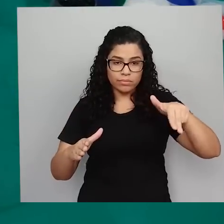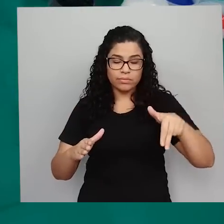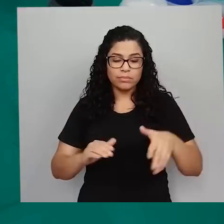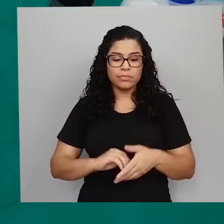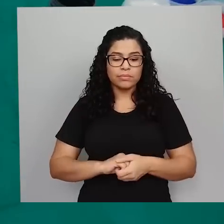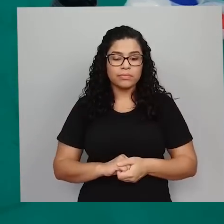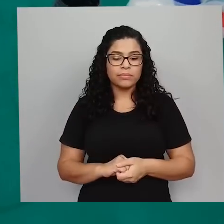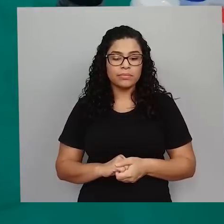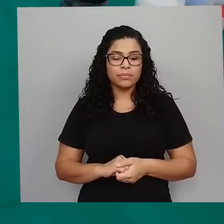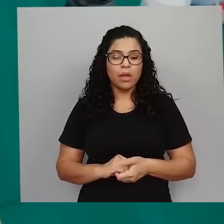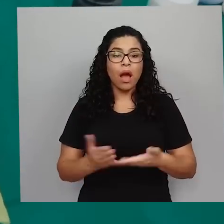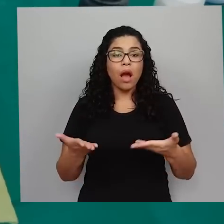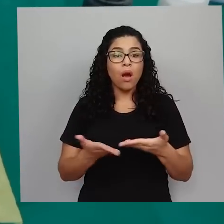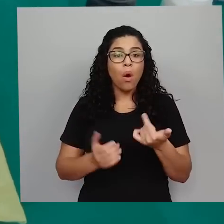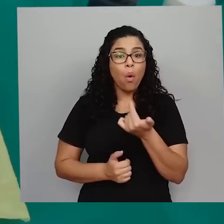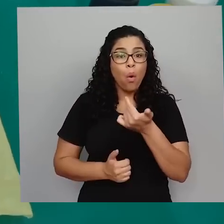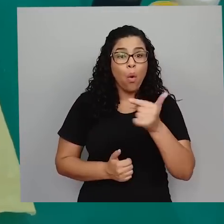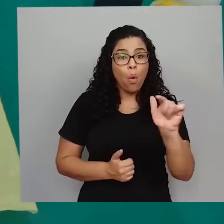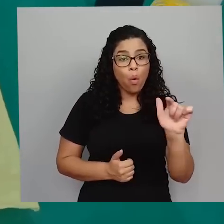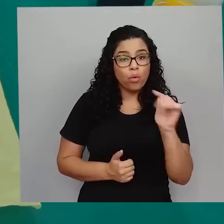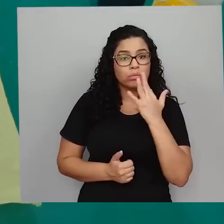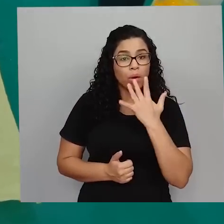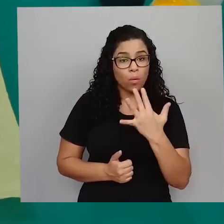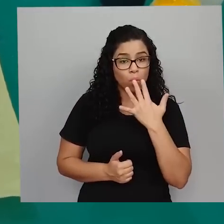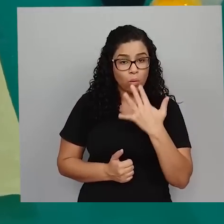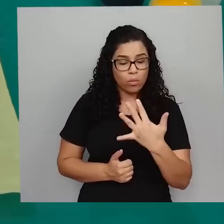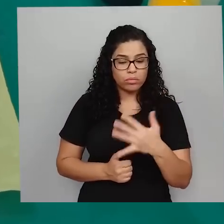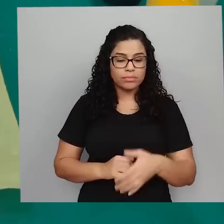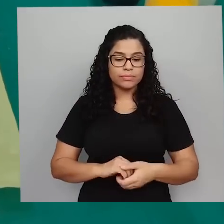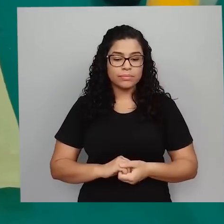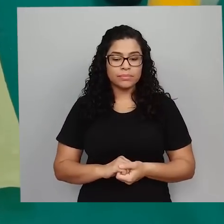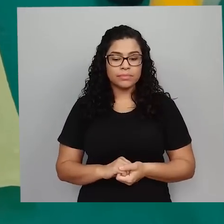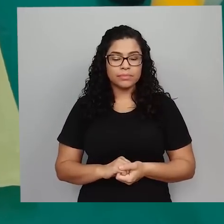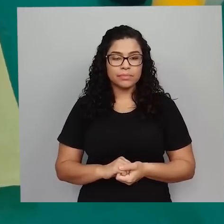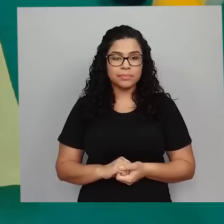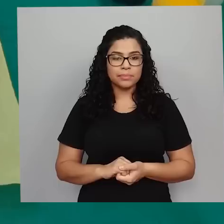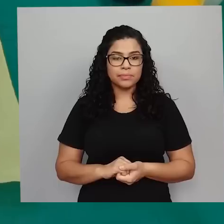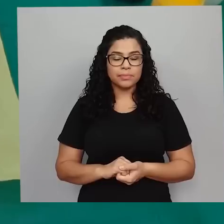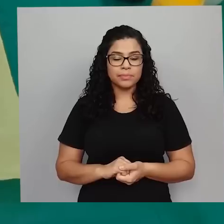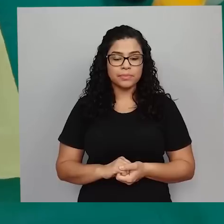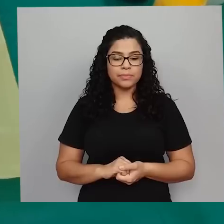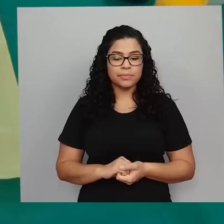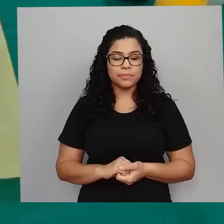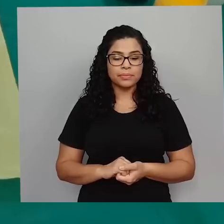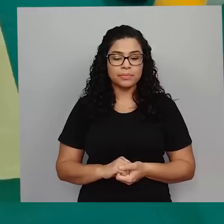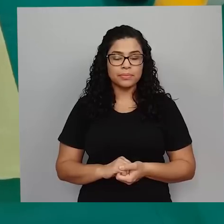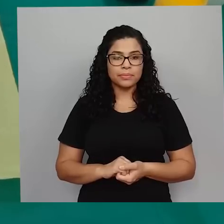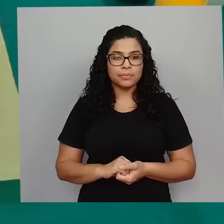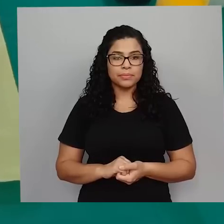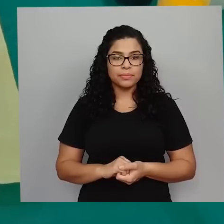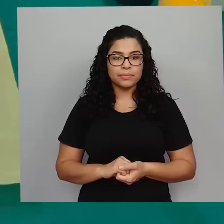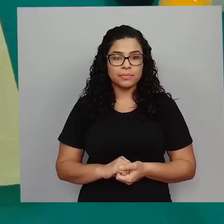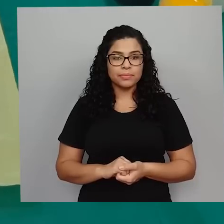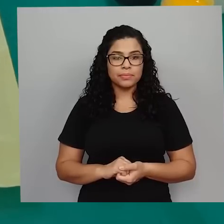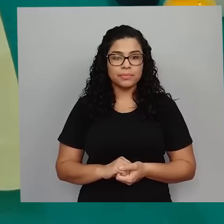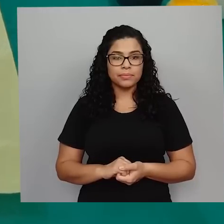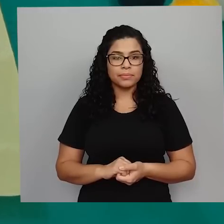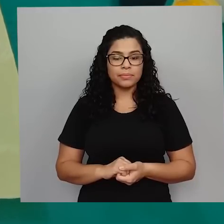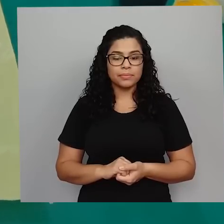tá? Olha, agora eu vou pegar outro pouco, tá vendo? Coloco.